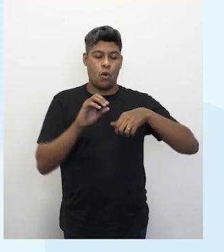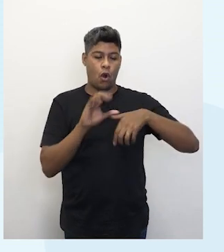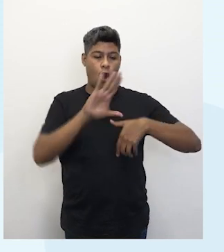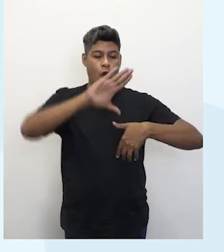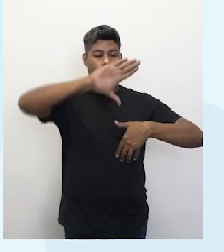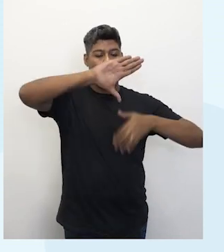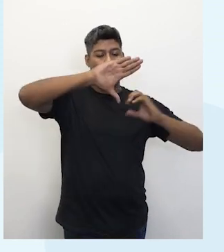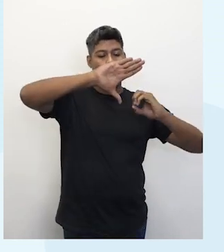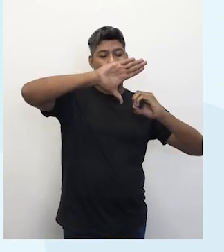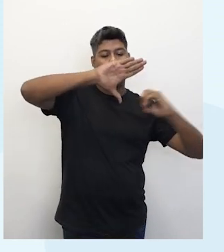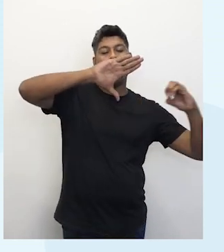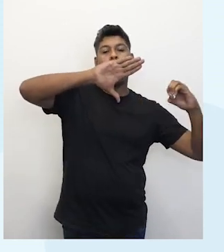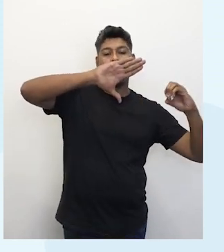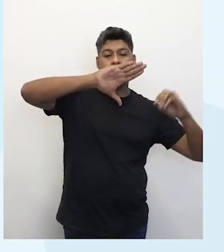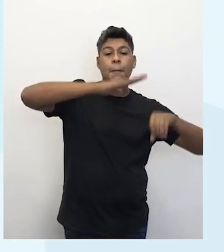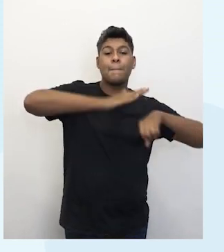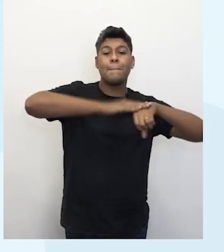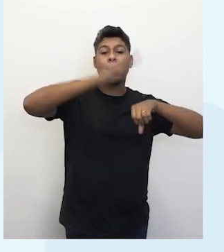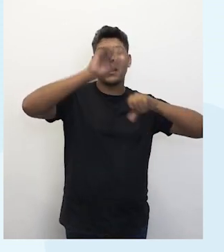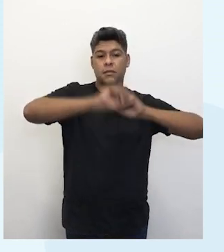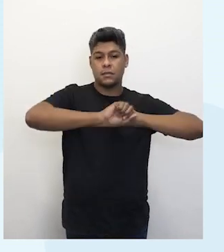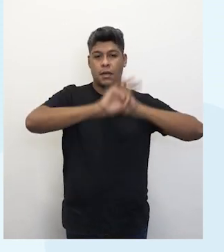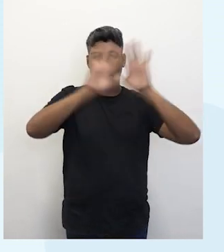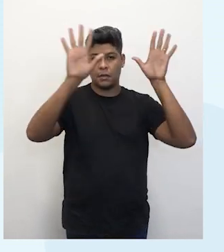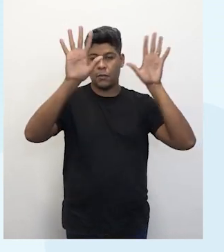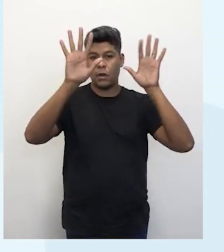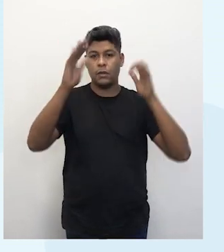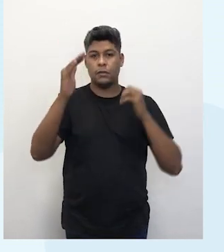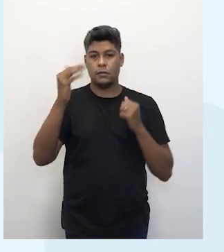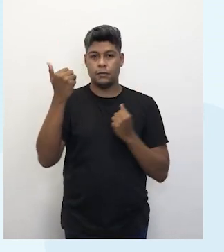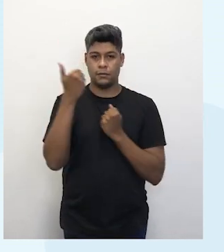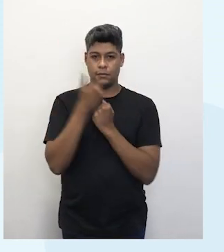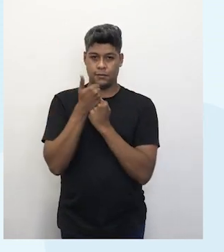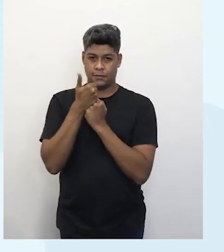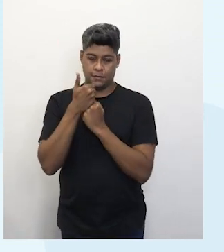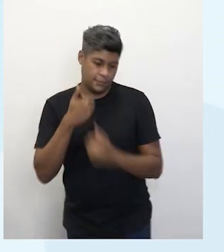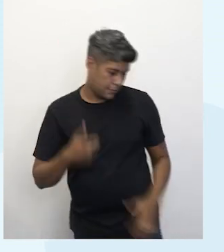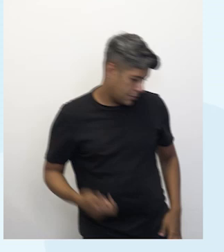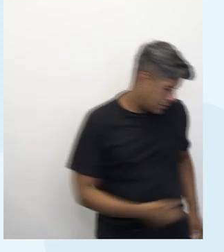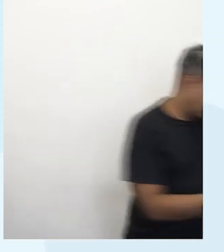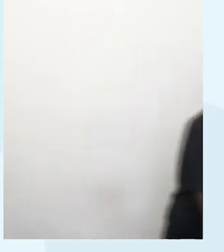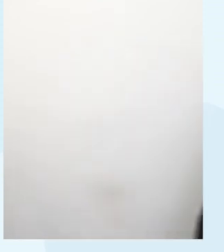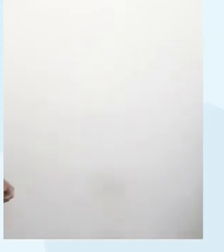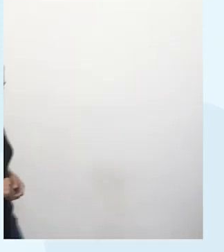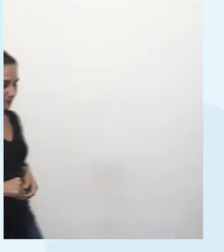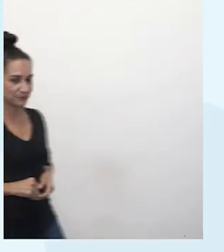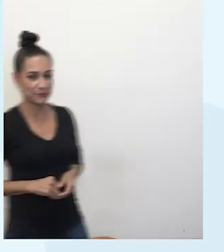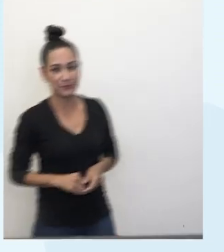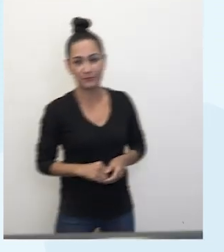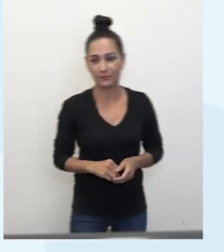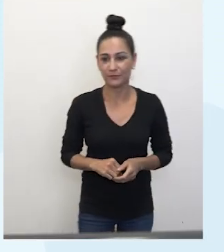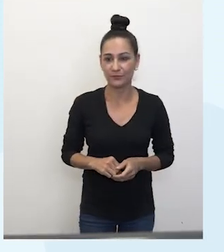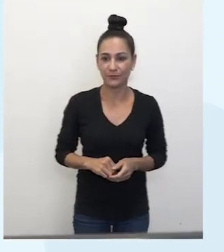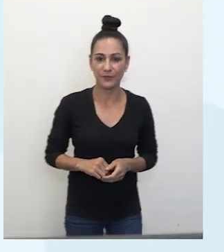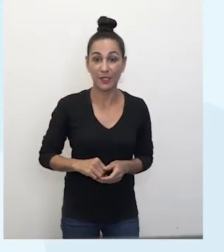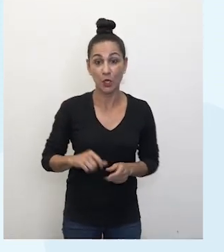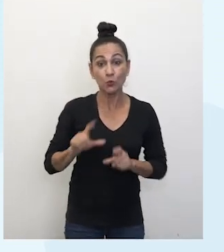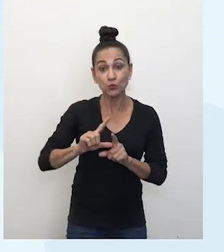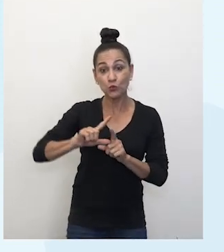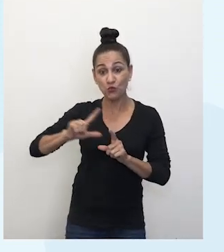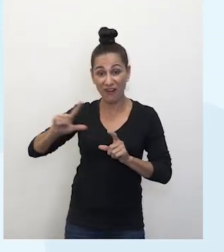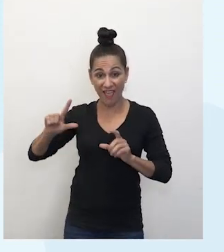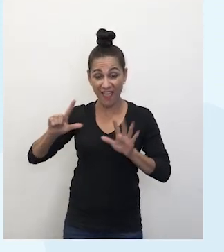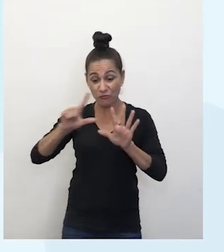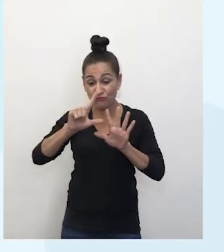que estão regiões aí mais claras agora no leste Nós também temos né regiões de relevo não tão